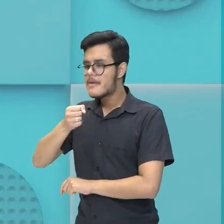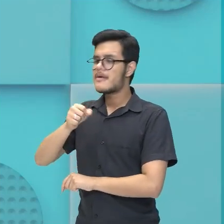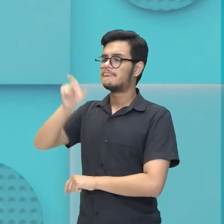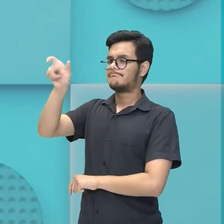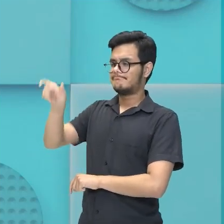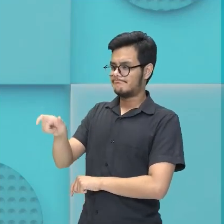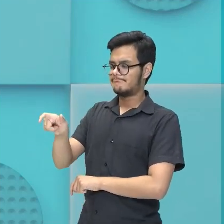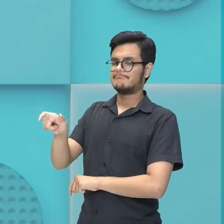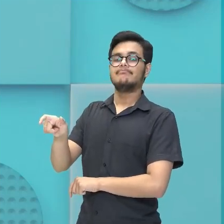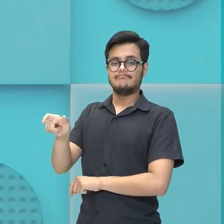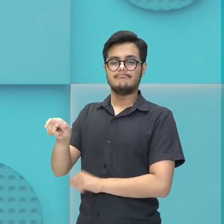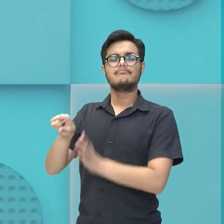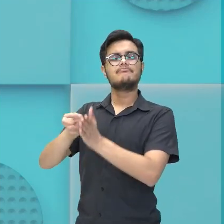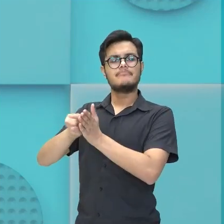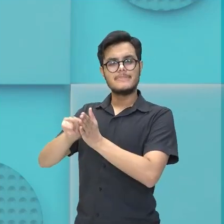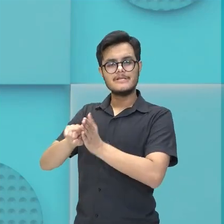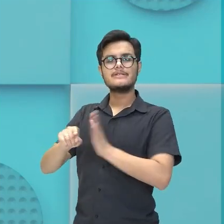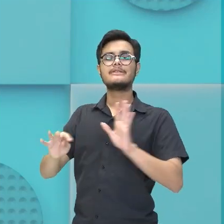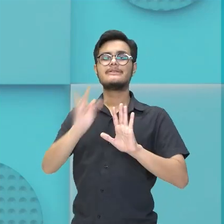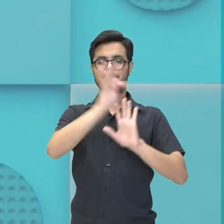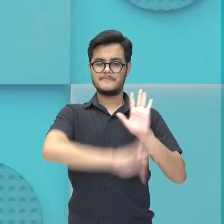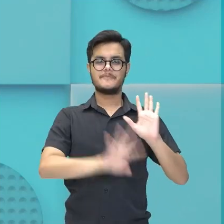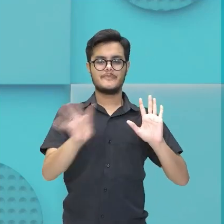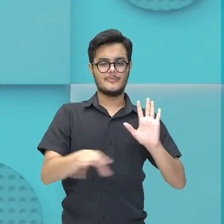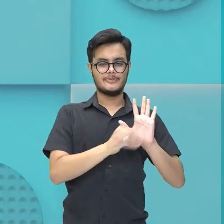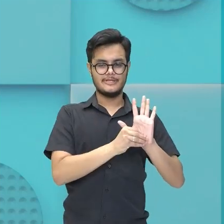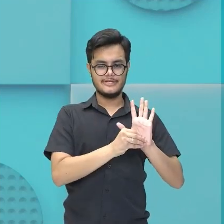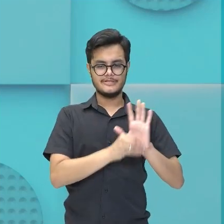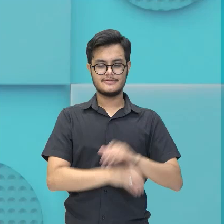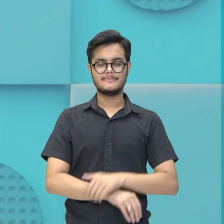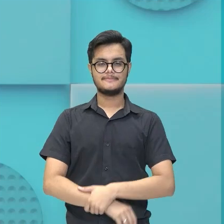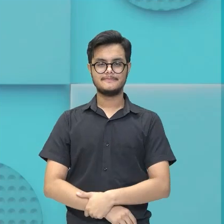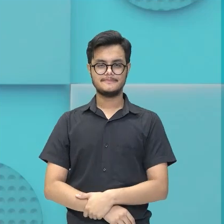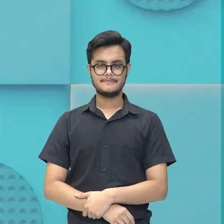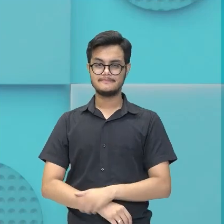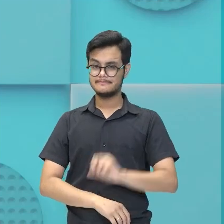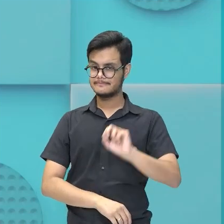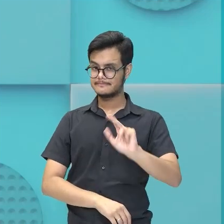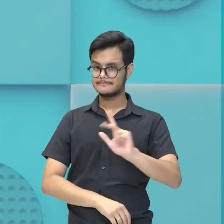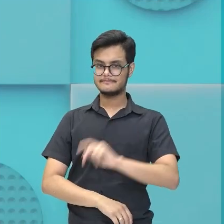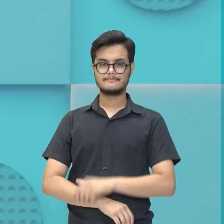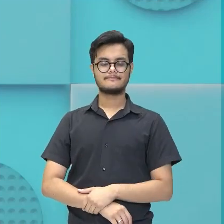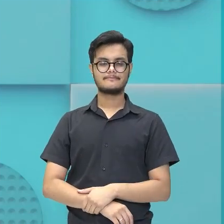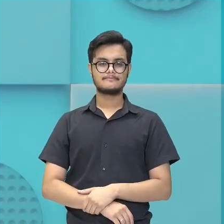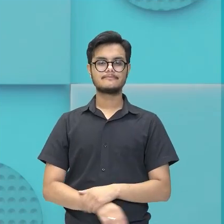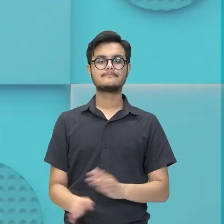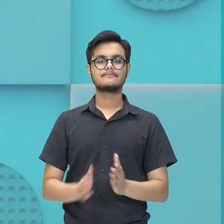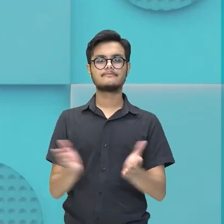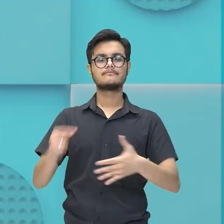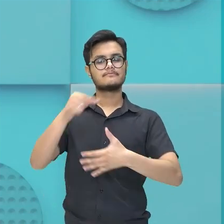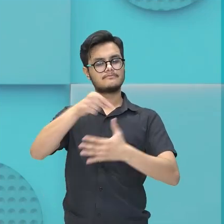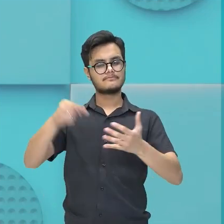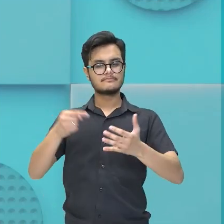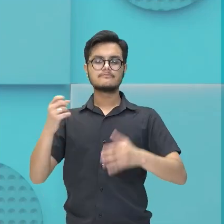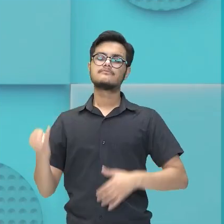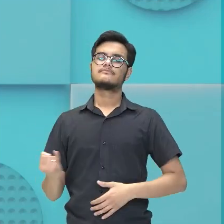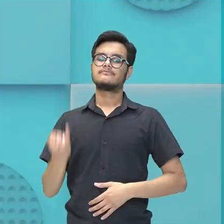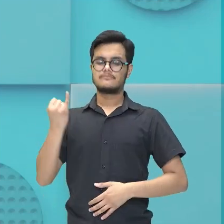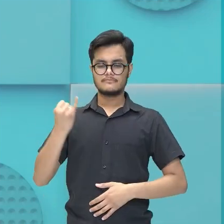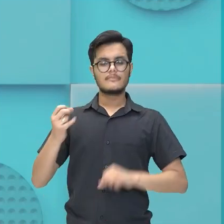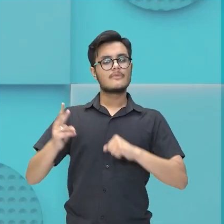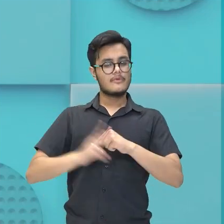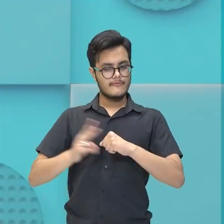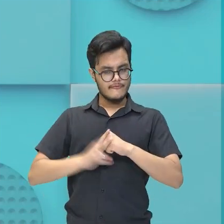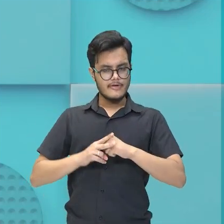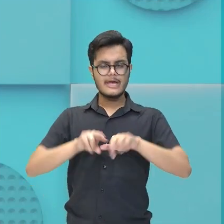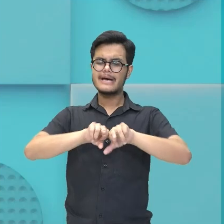um pouco nessa fonte e traz essas informações para o texto da reportagem, ok? Então, esses são os elementos, são algumas marcas, a gente viu os verbos, a gente